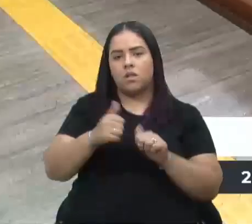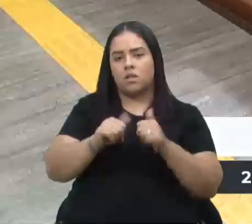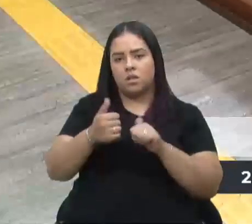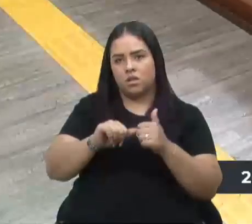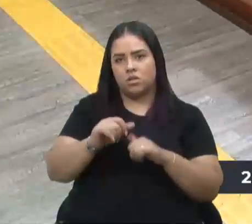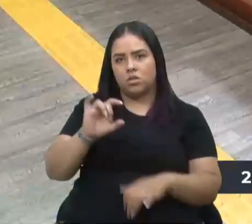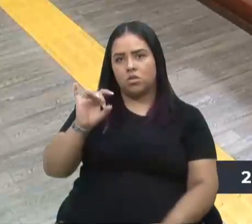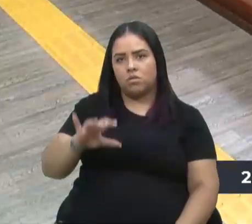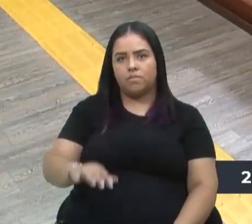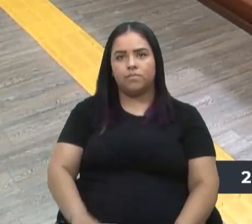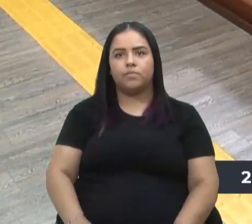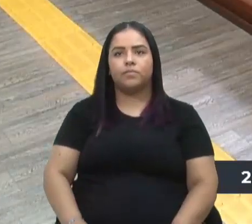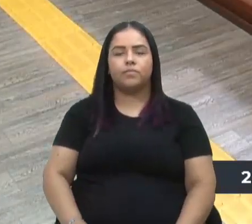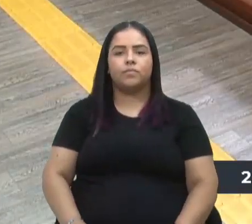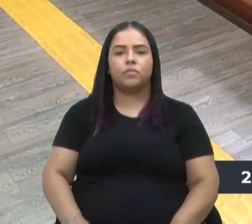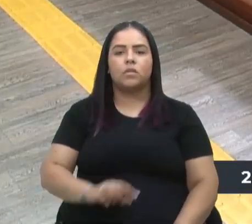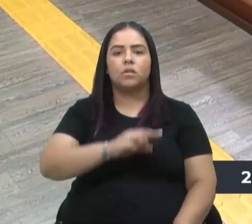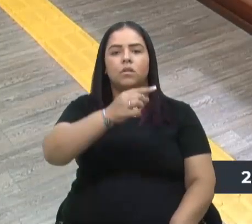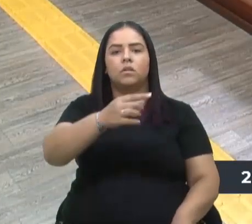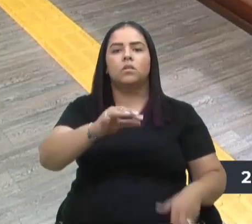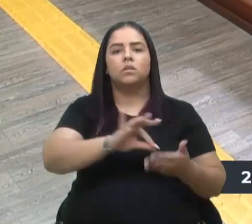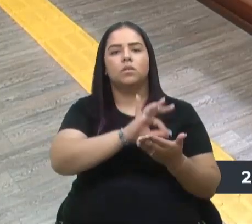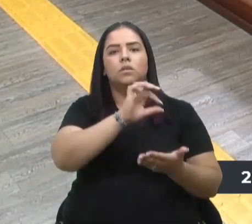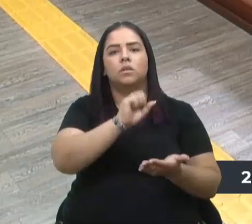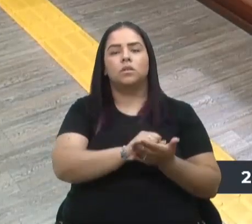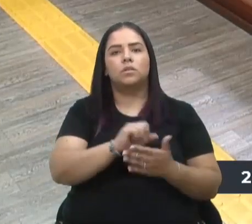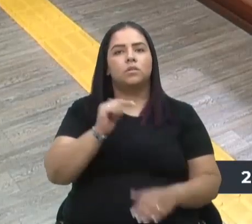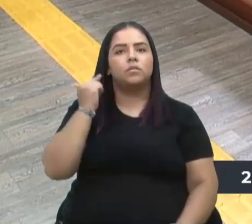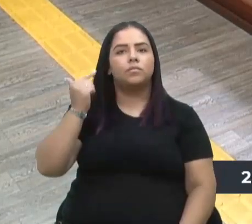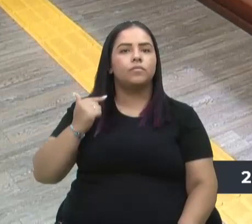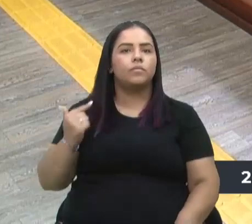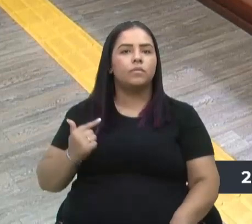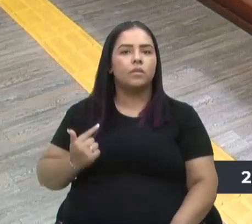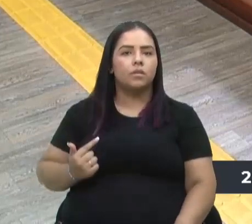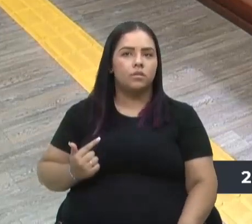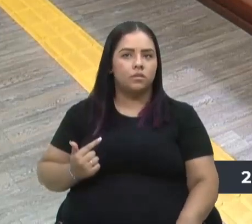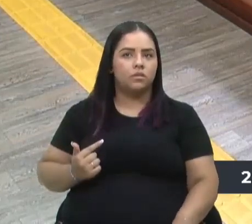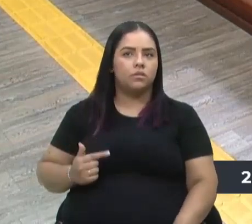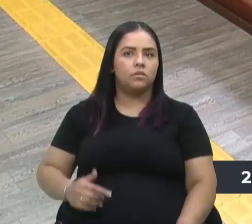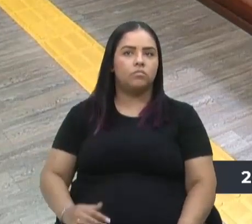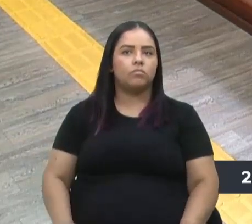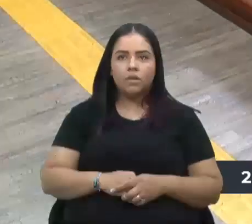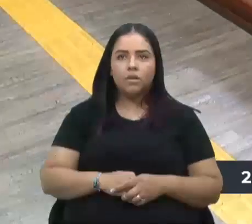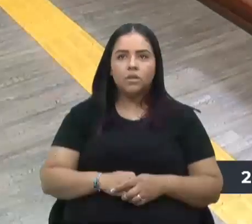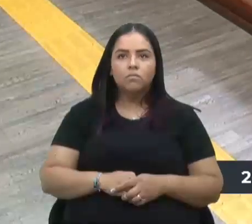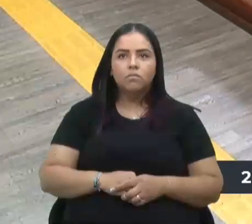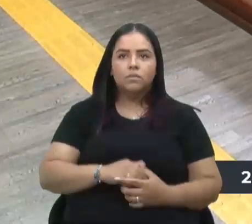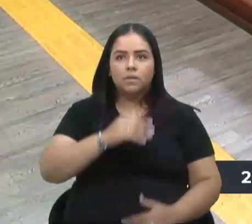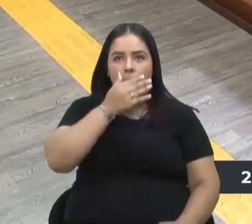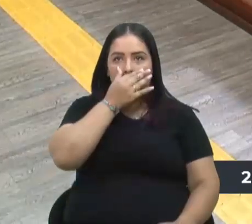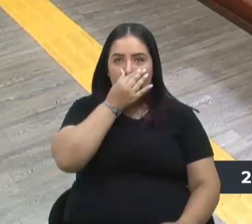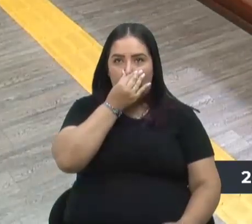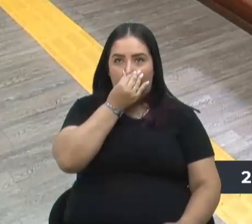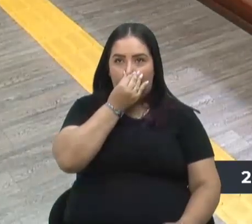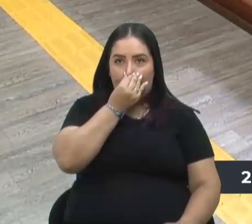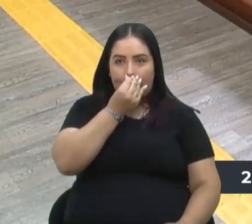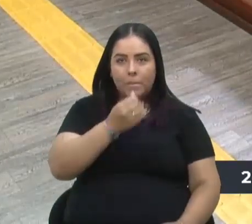isso. Obrigado. Próxima escrita, vereadora Gladys Francescato Frisso.